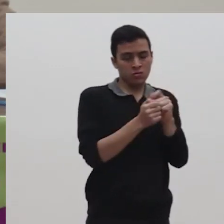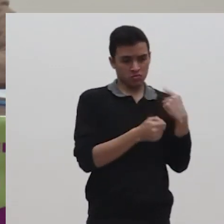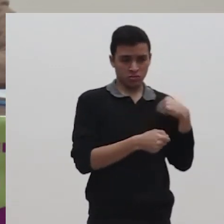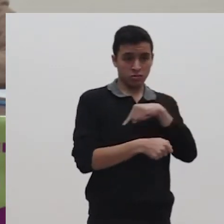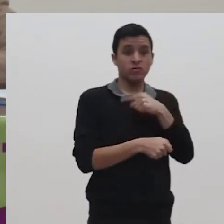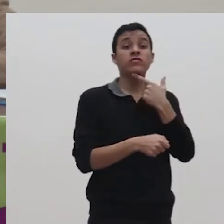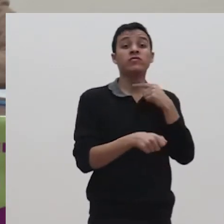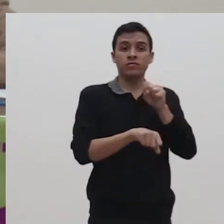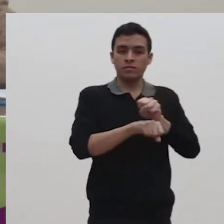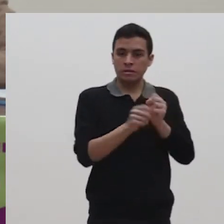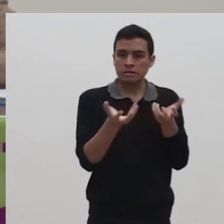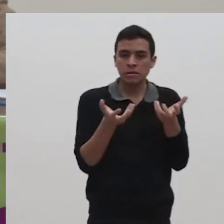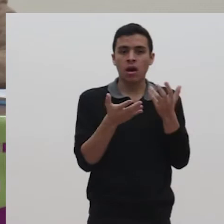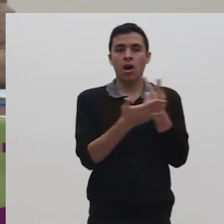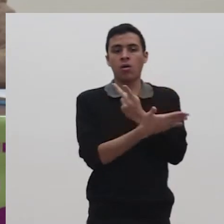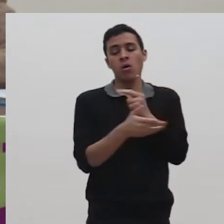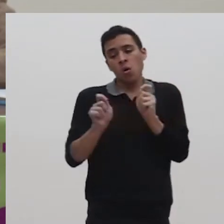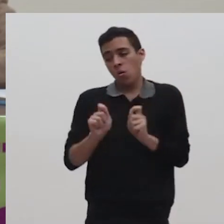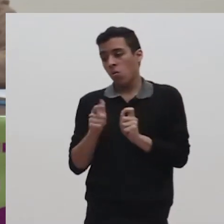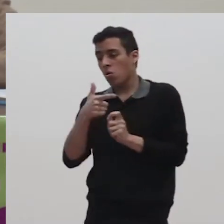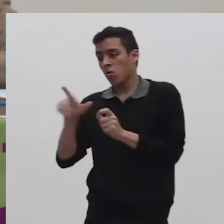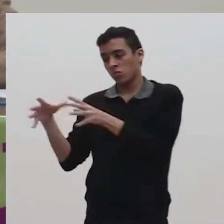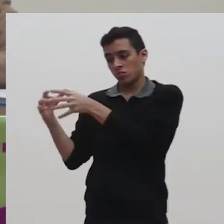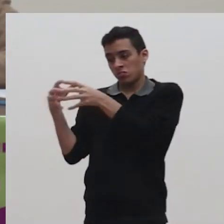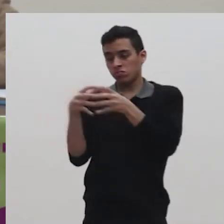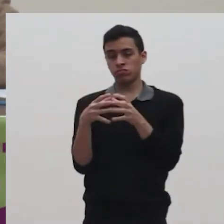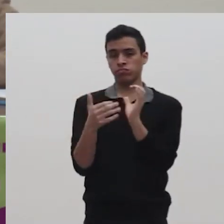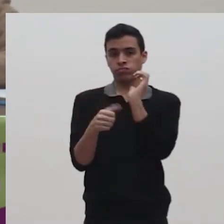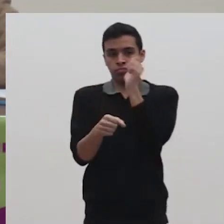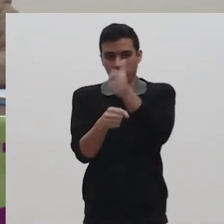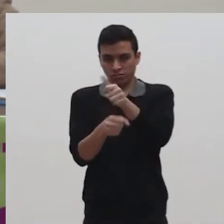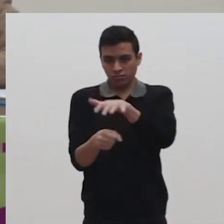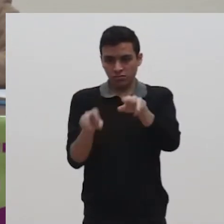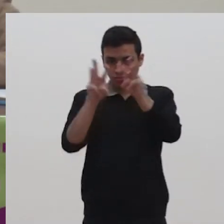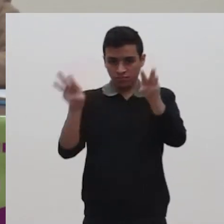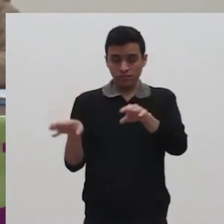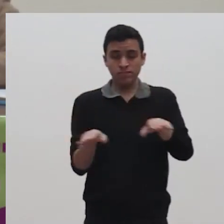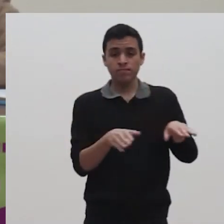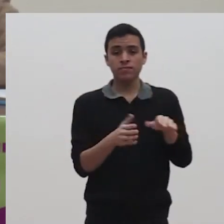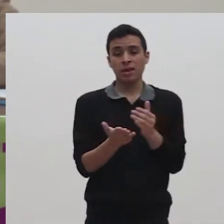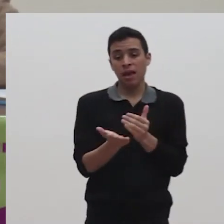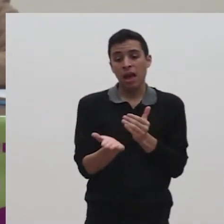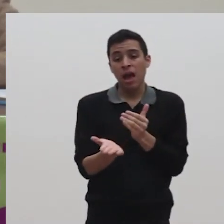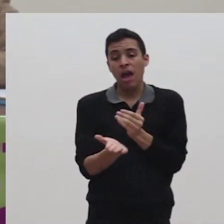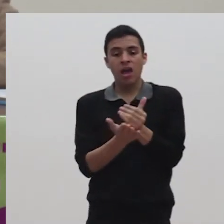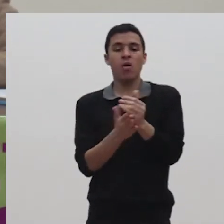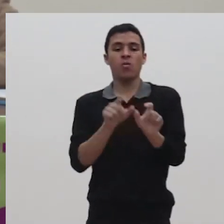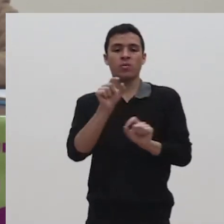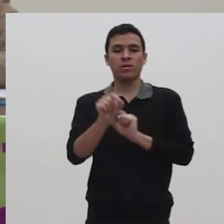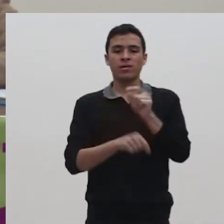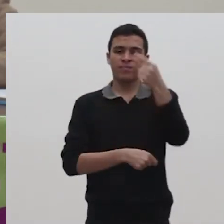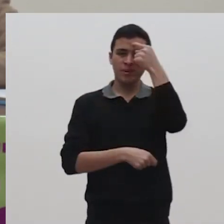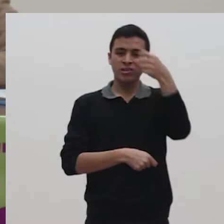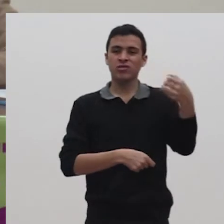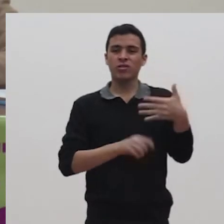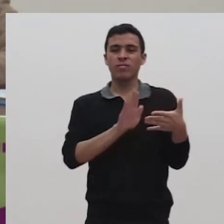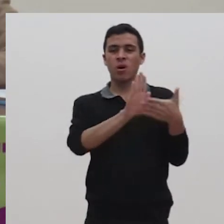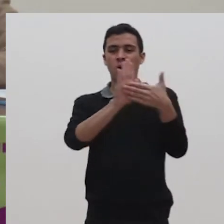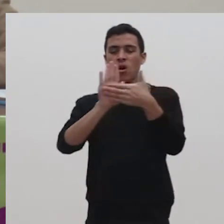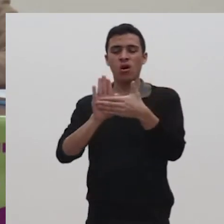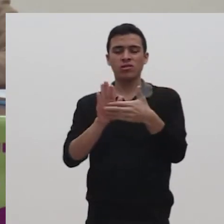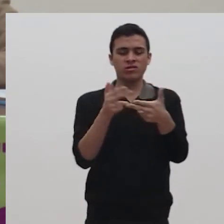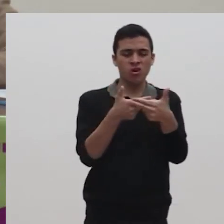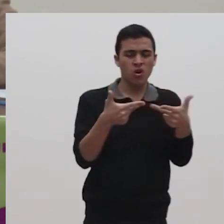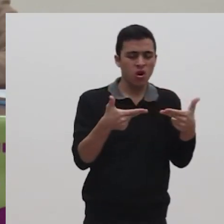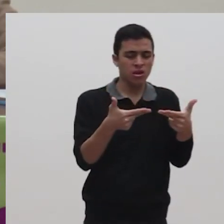nós esperamos que aconteça, ou pode ser uma gestão com a outra chapa. A partir daí, novas políticas vão ter que ser pensadas, novas coisas vão ter